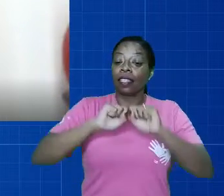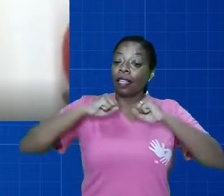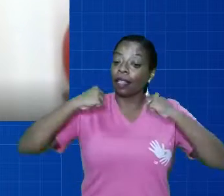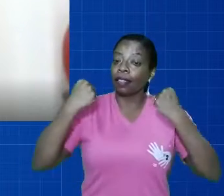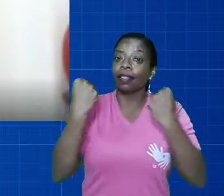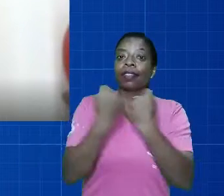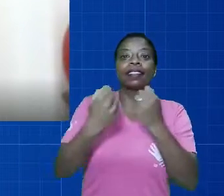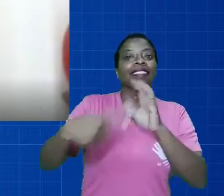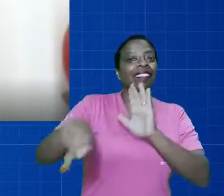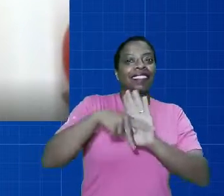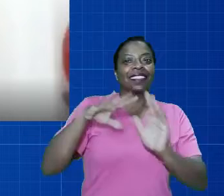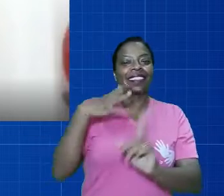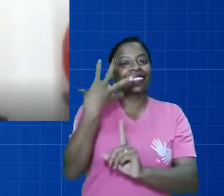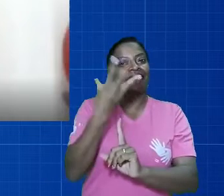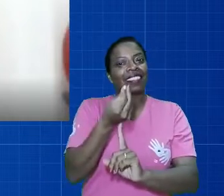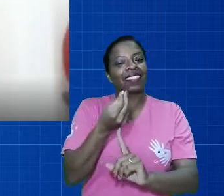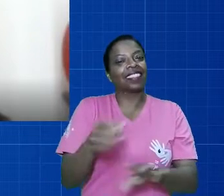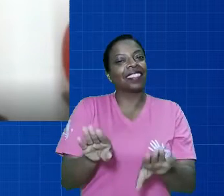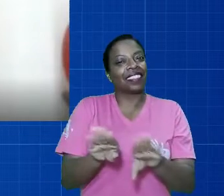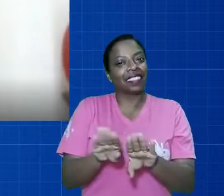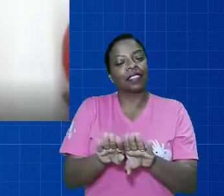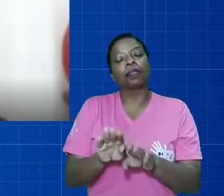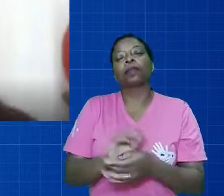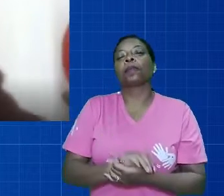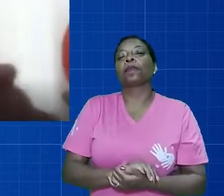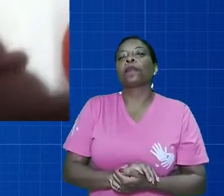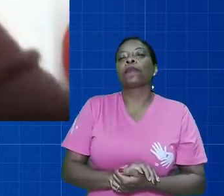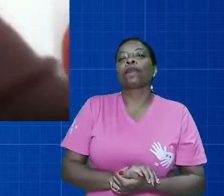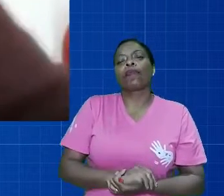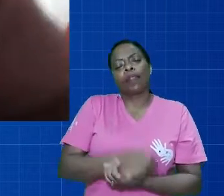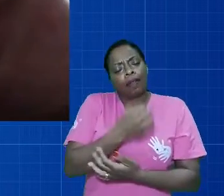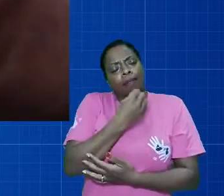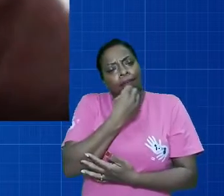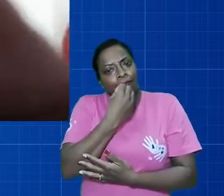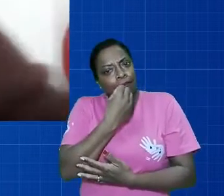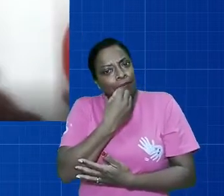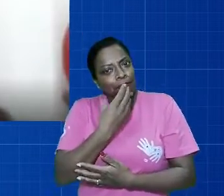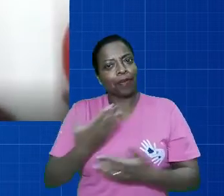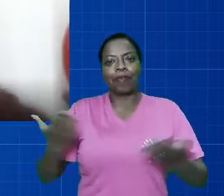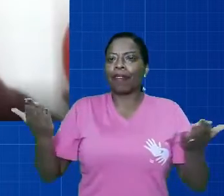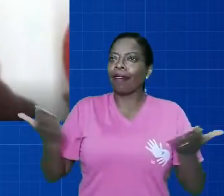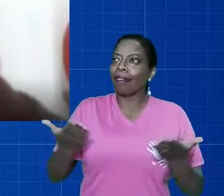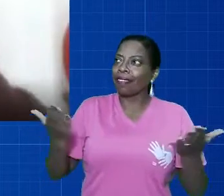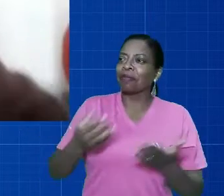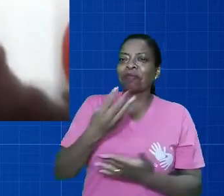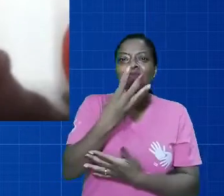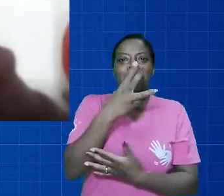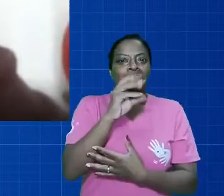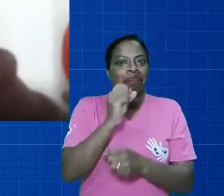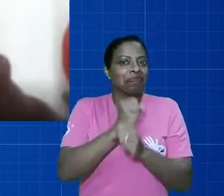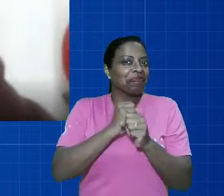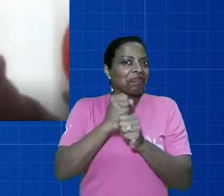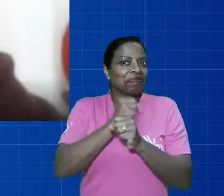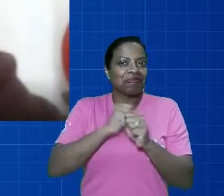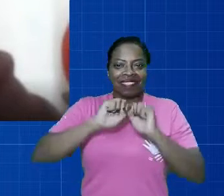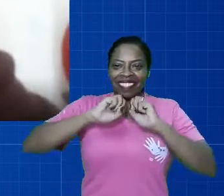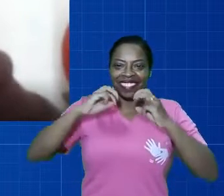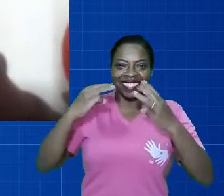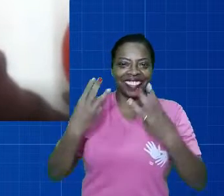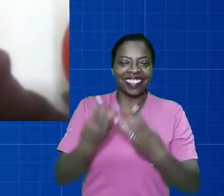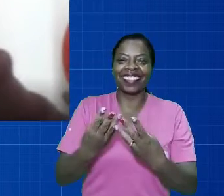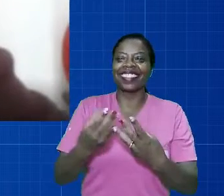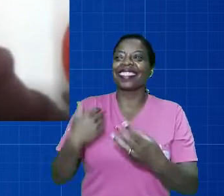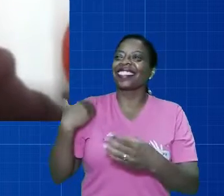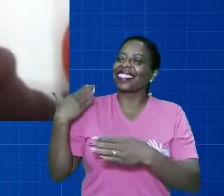desses primeiros seminários. Então, é muito bom estar falando aqui desses 30 anos na